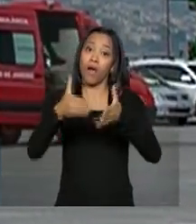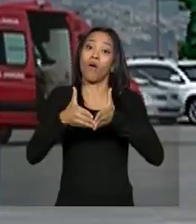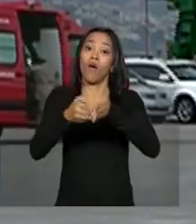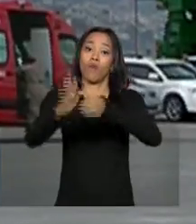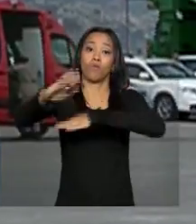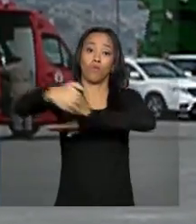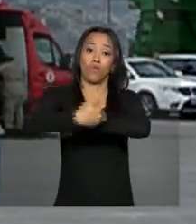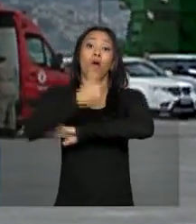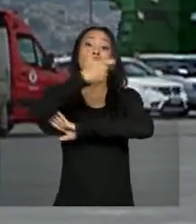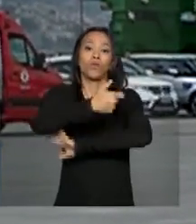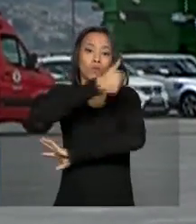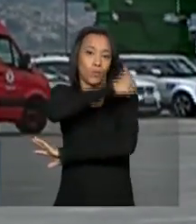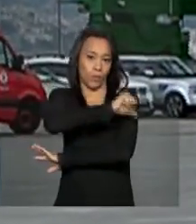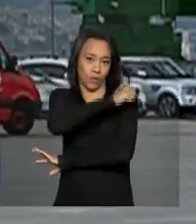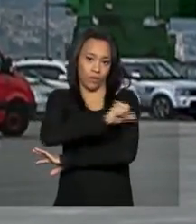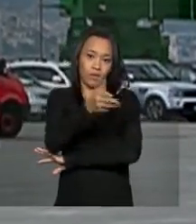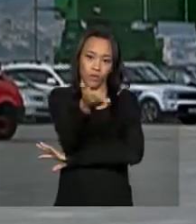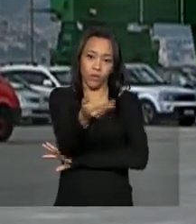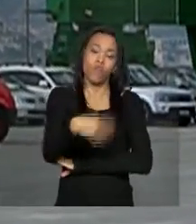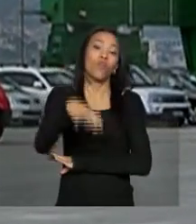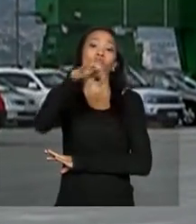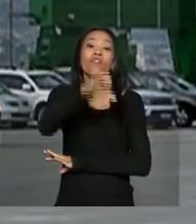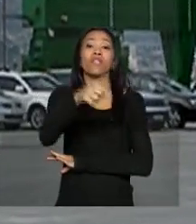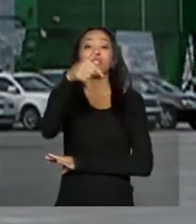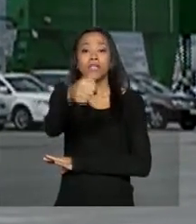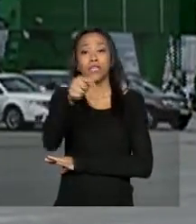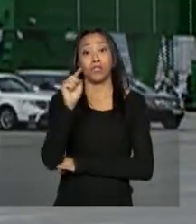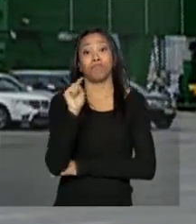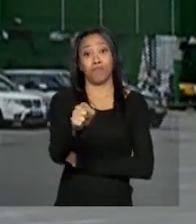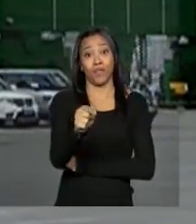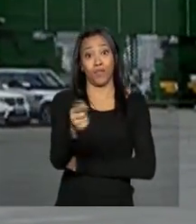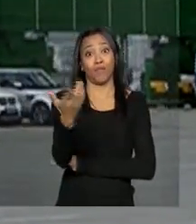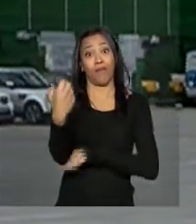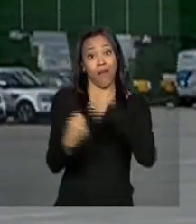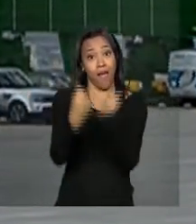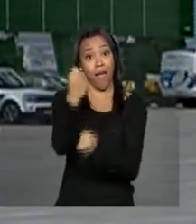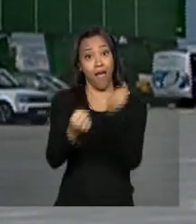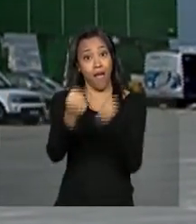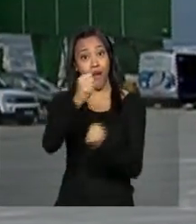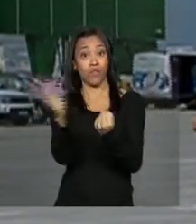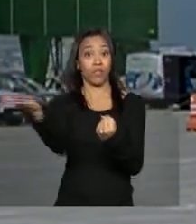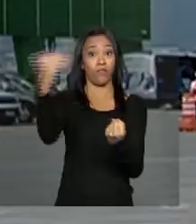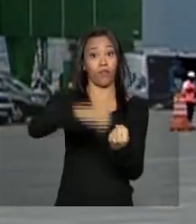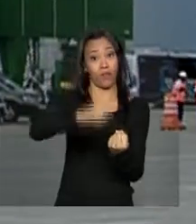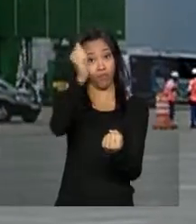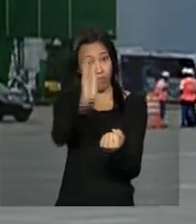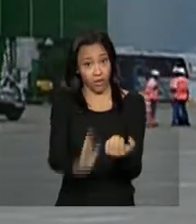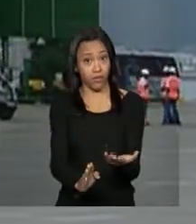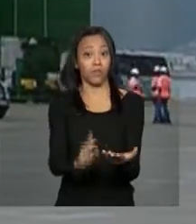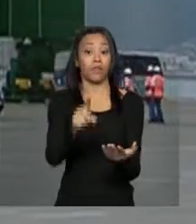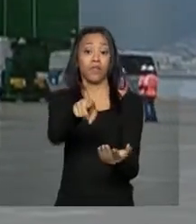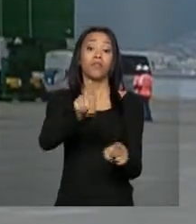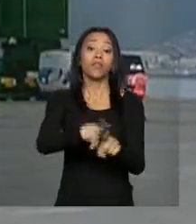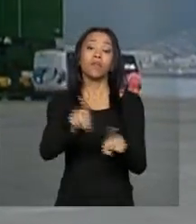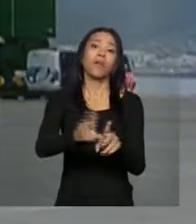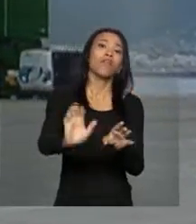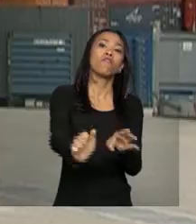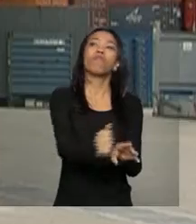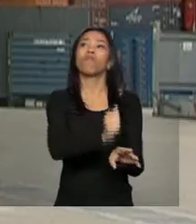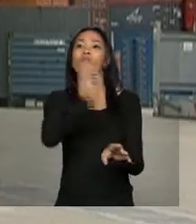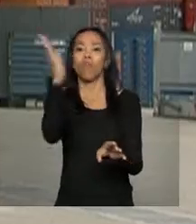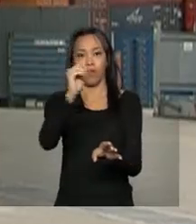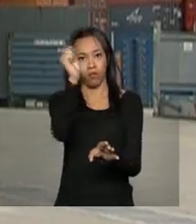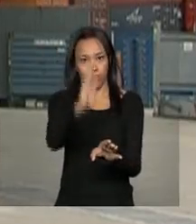em 2012 foram 97 mil carros importados e 15 mil montados aqui e exportados para outros